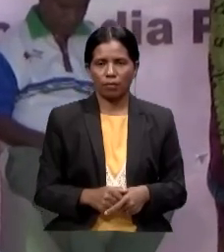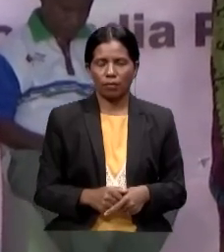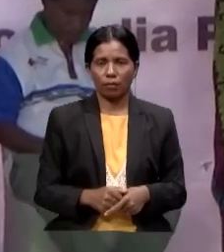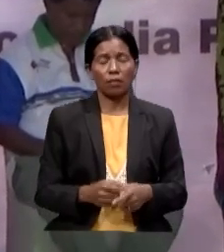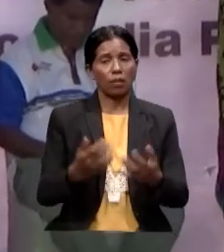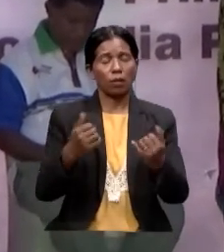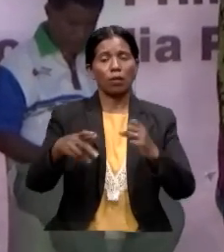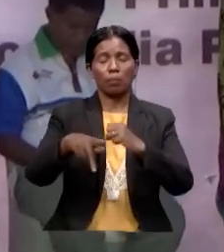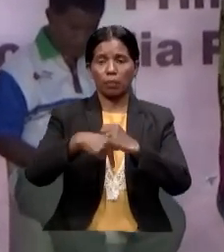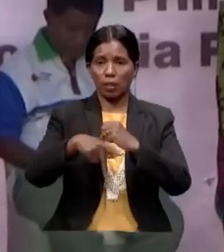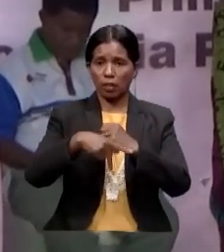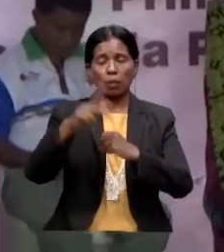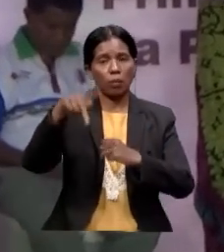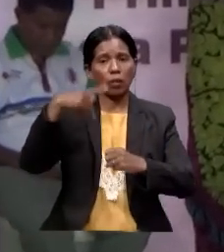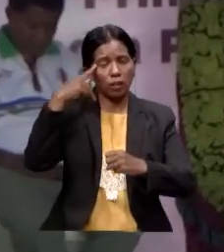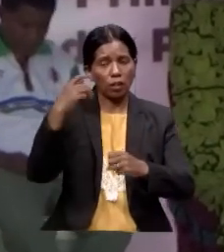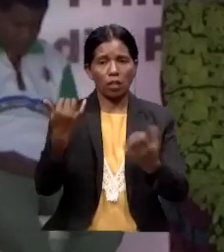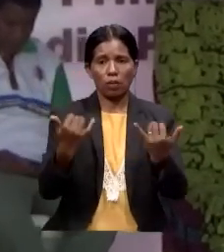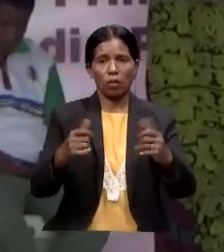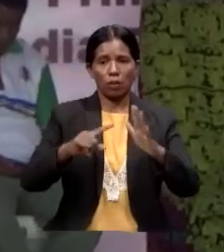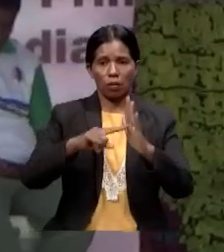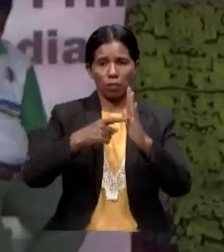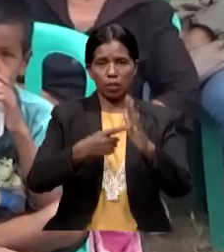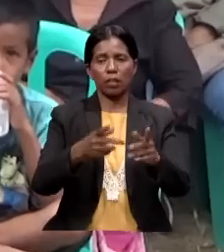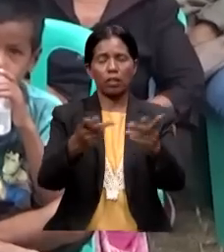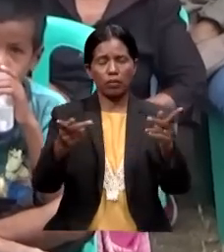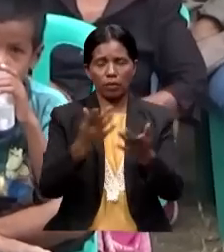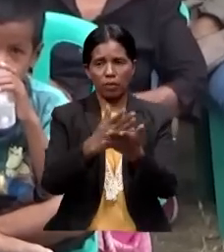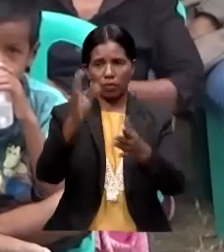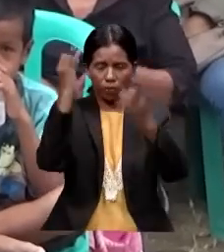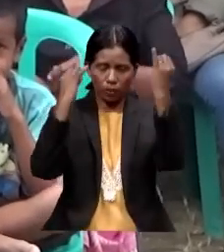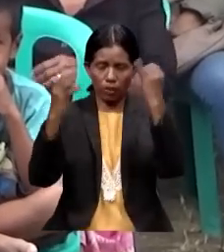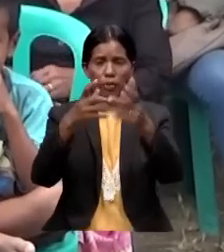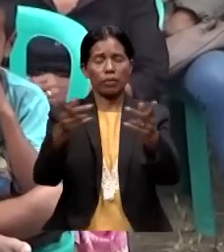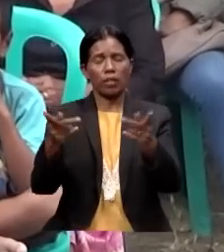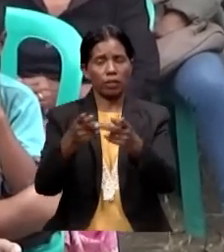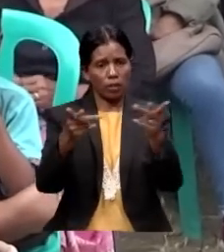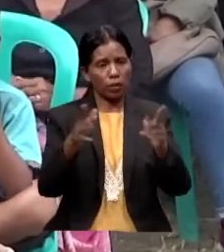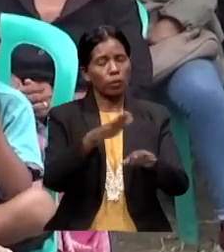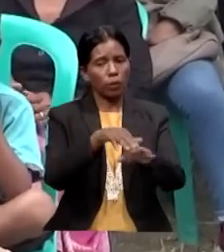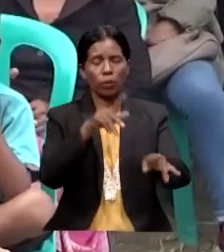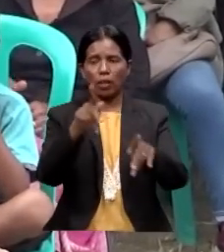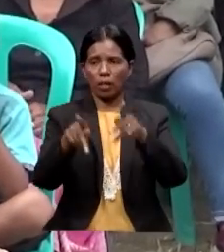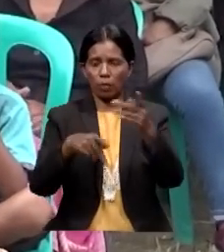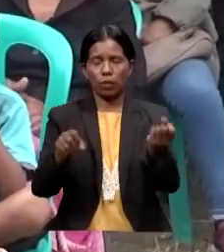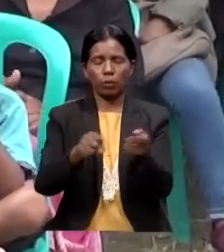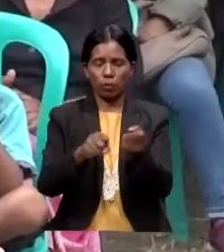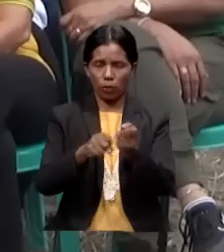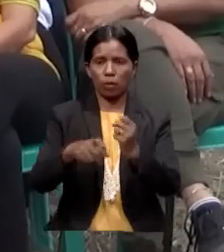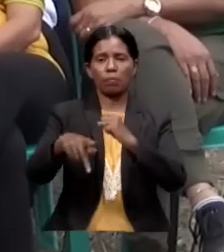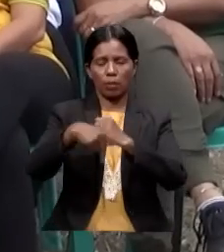Dadang ne partido politiko sira hahu halo konsolidasaun e fatin-fatin hode bele dada militante sira atu a forsa tan